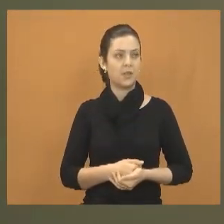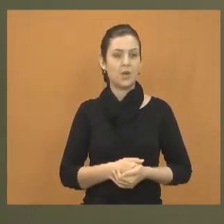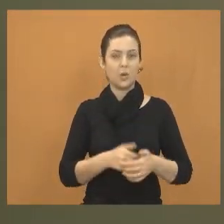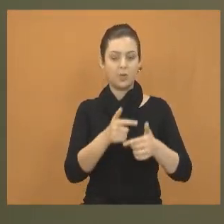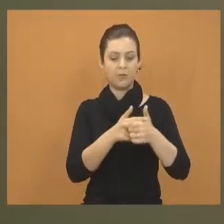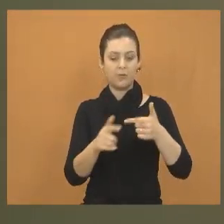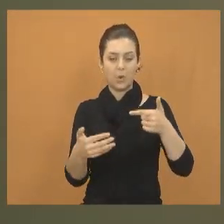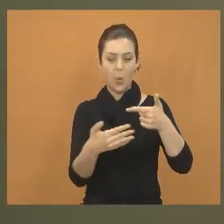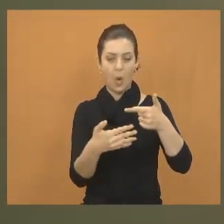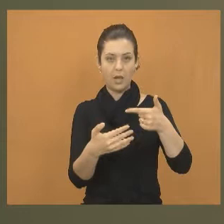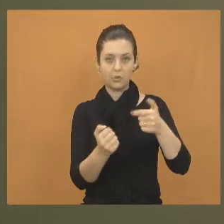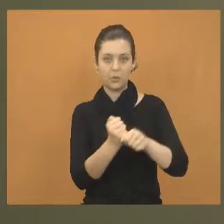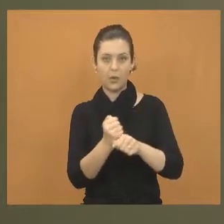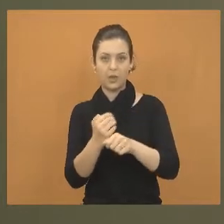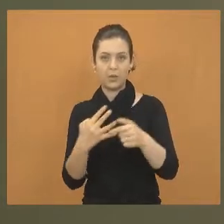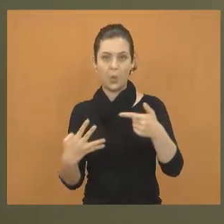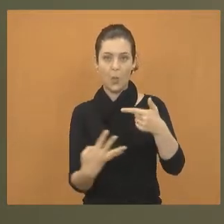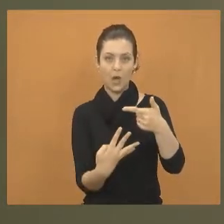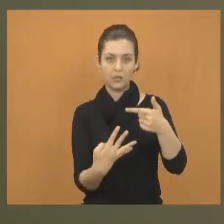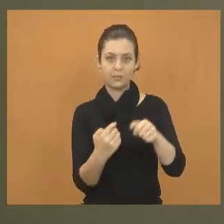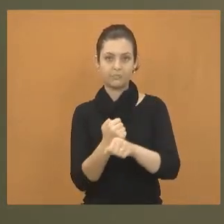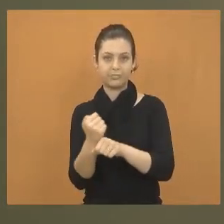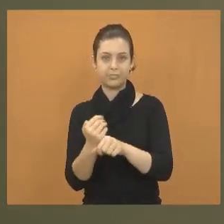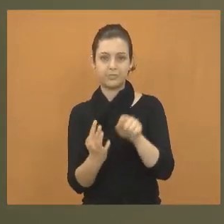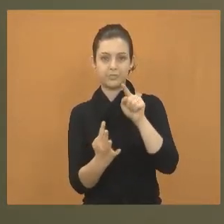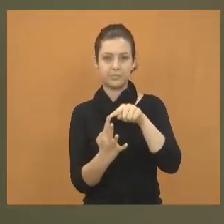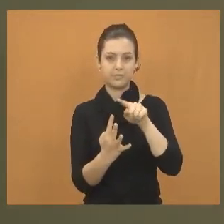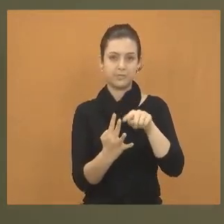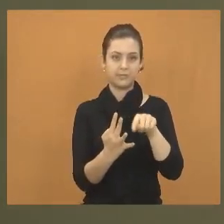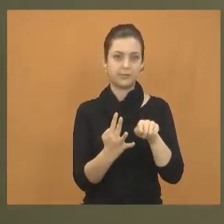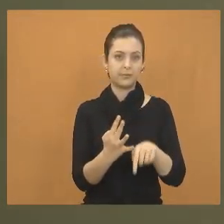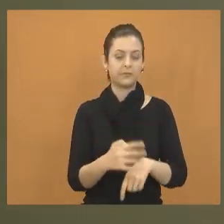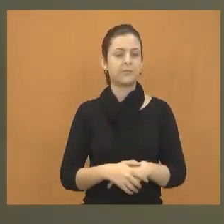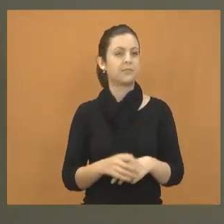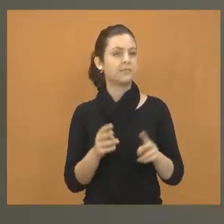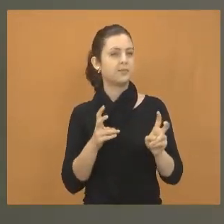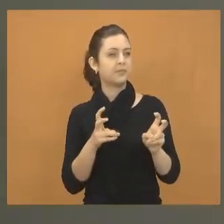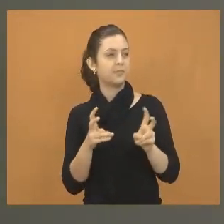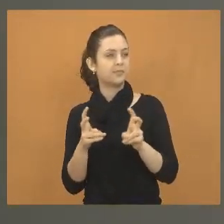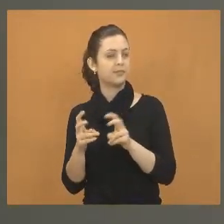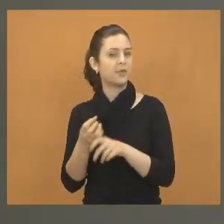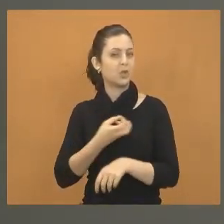dar 814 milhões por ano. Tá?